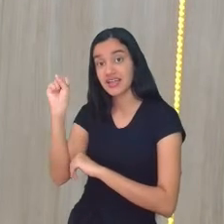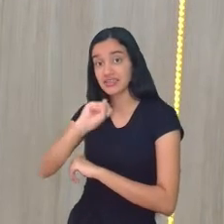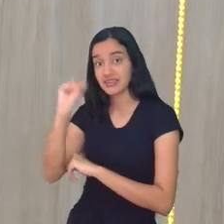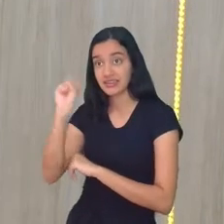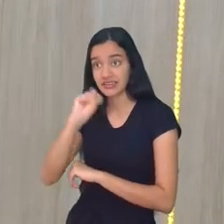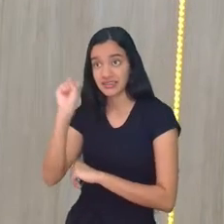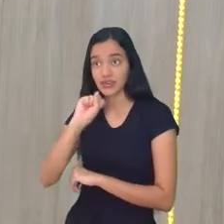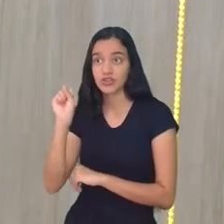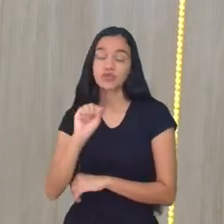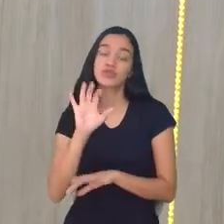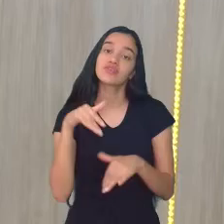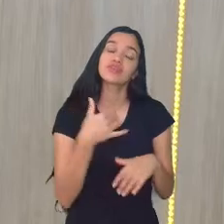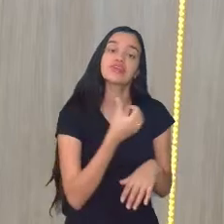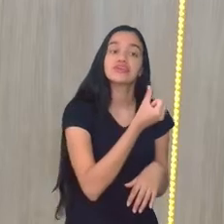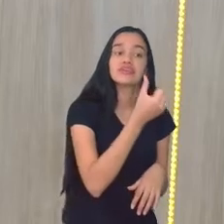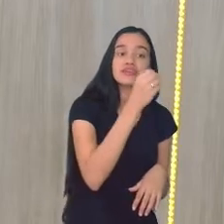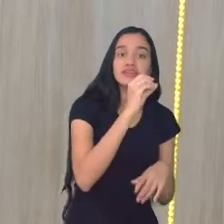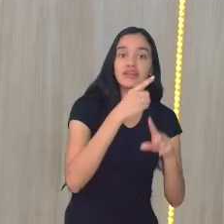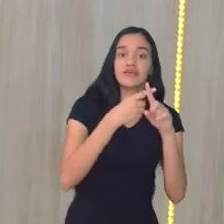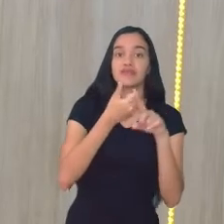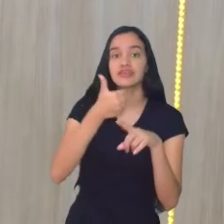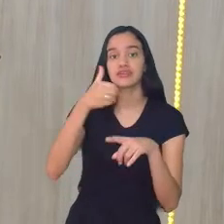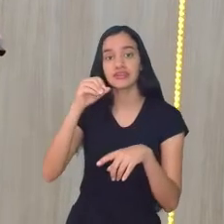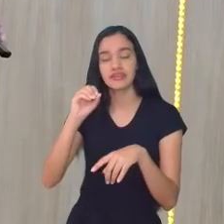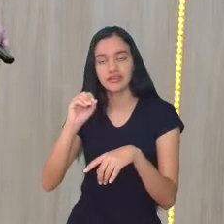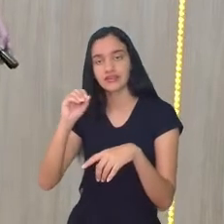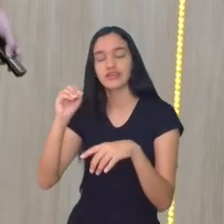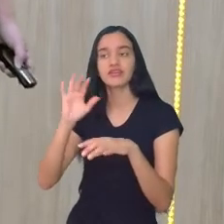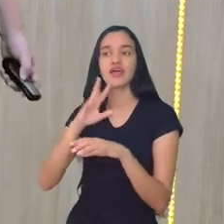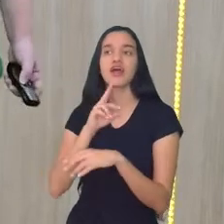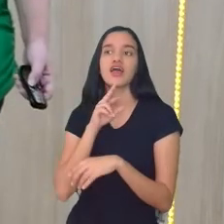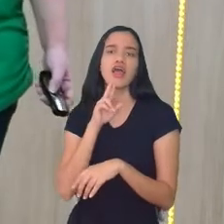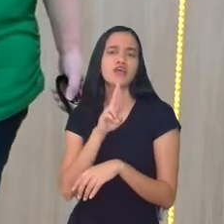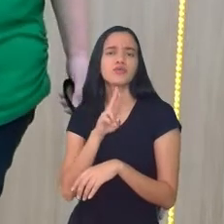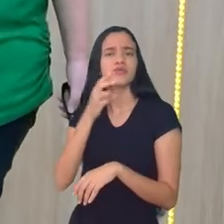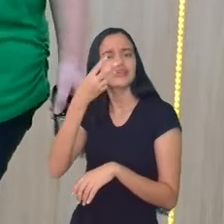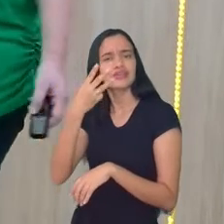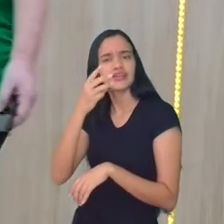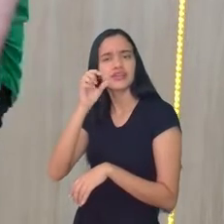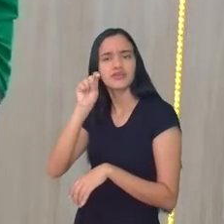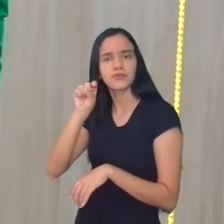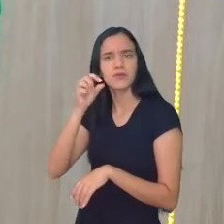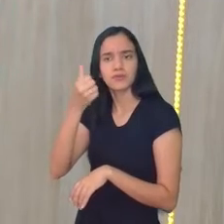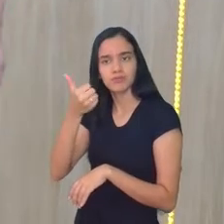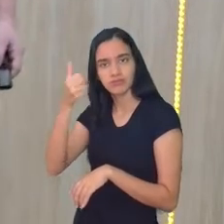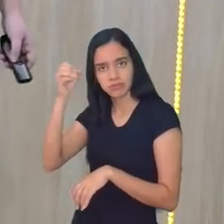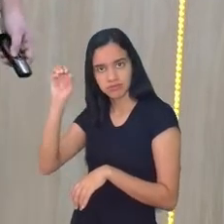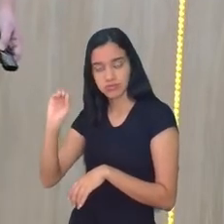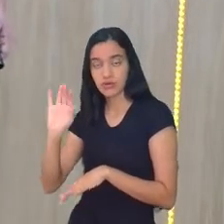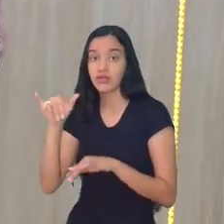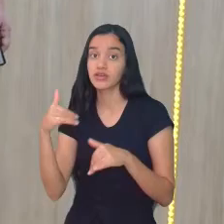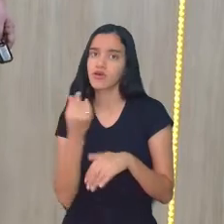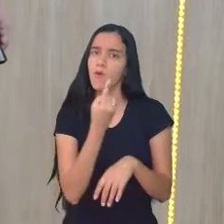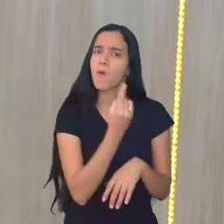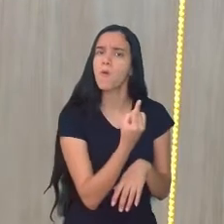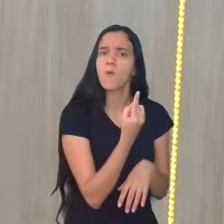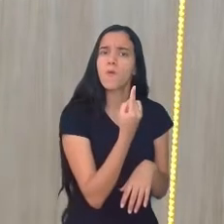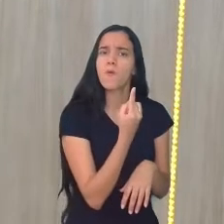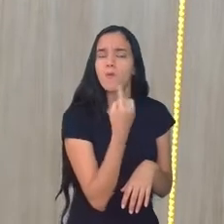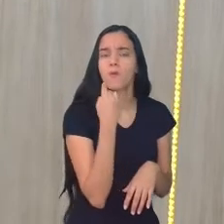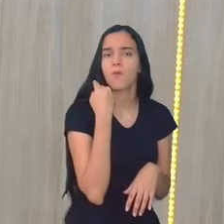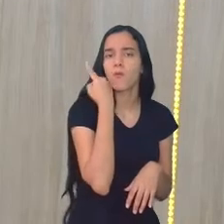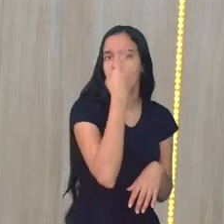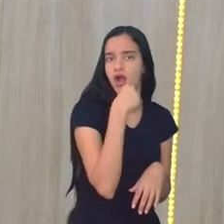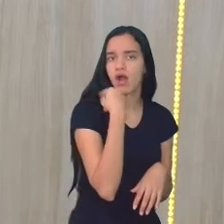vezes 60, que vai me dar 3.600 segundos. Ora, uma hora